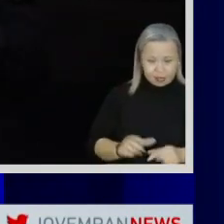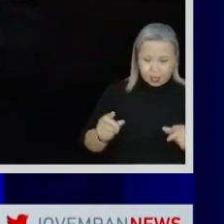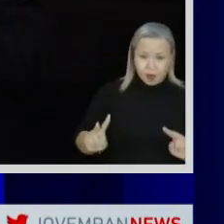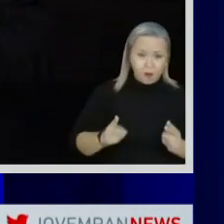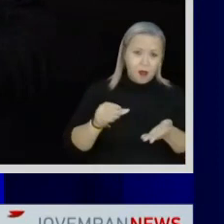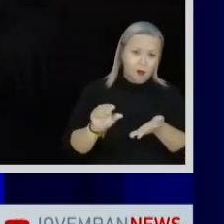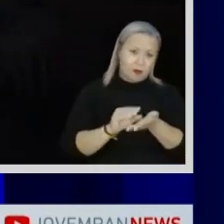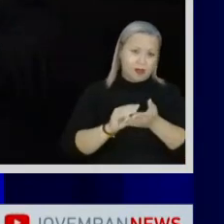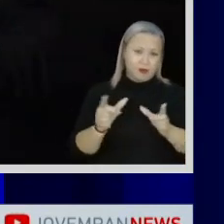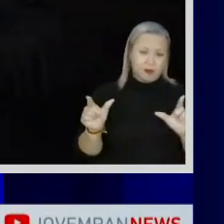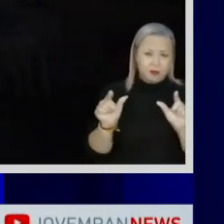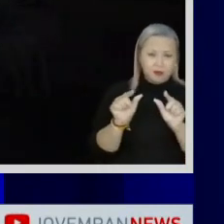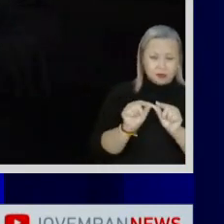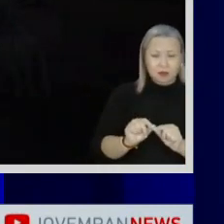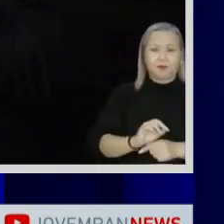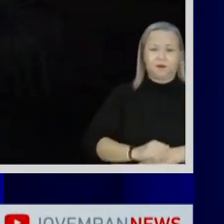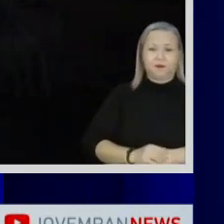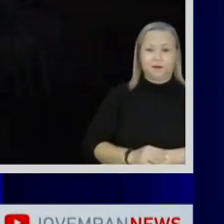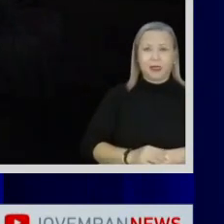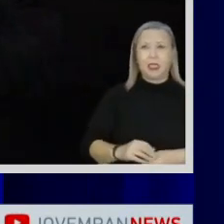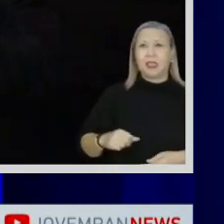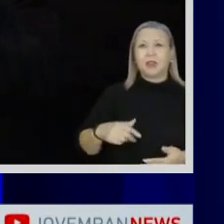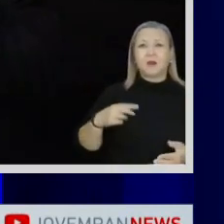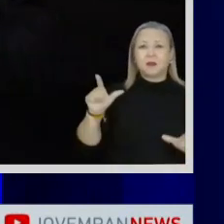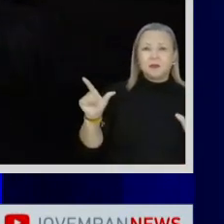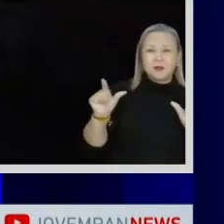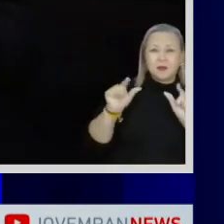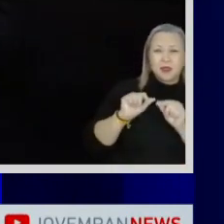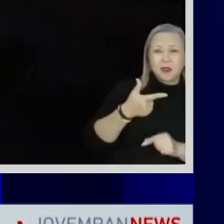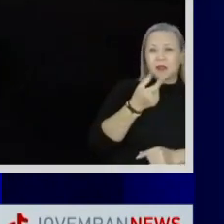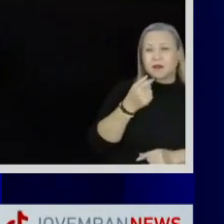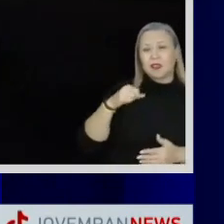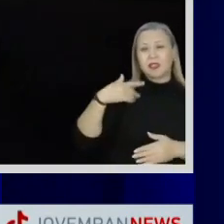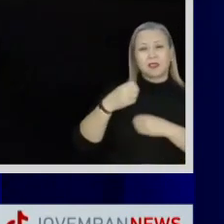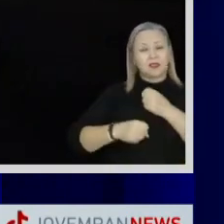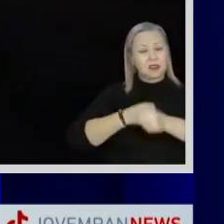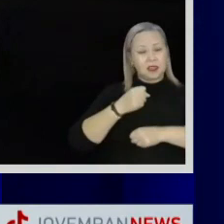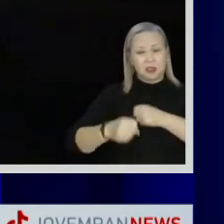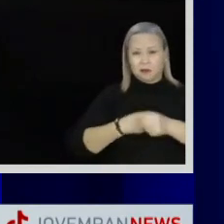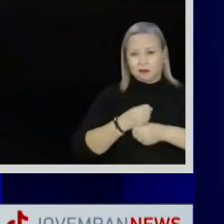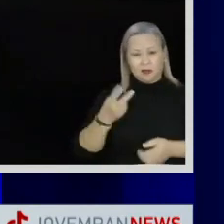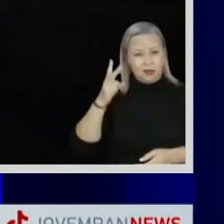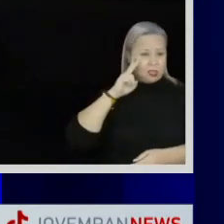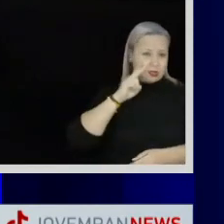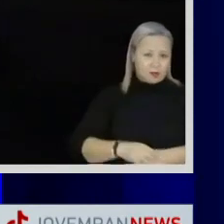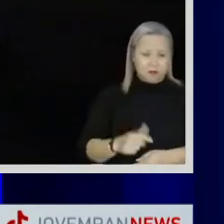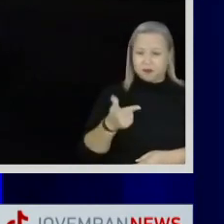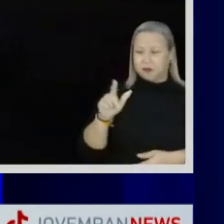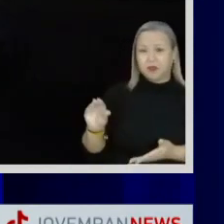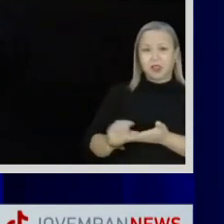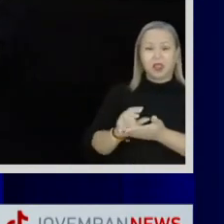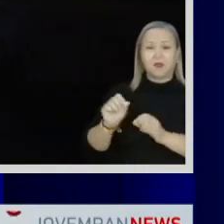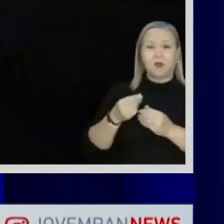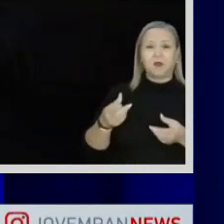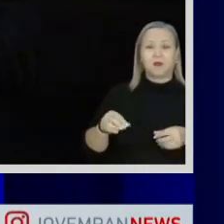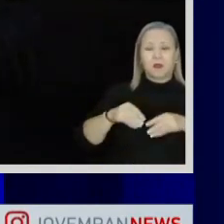porque eles vão entoar esse canto falso e o Brasil vai ser isso, quer dizer, vai ser